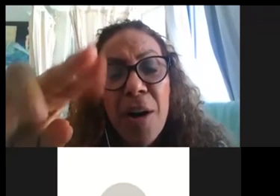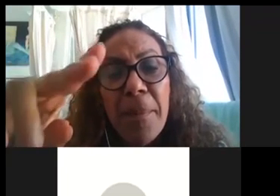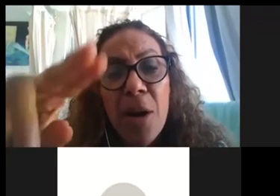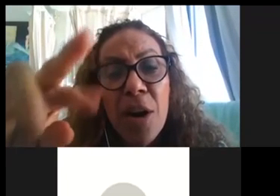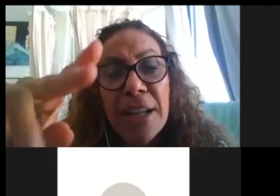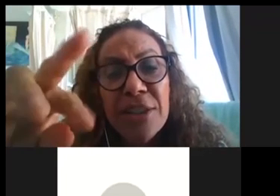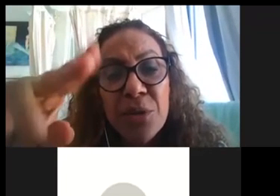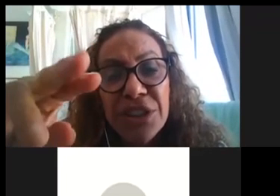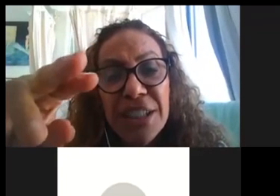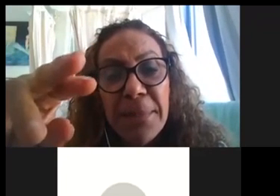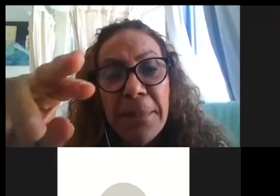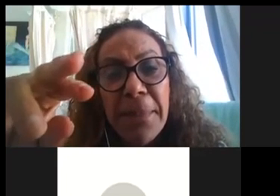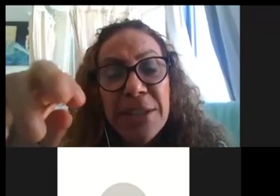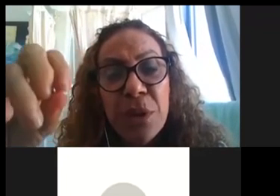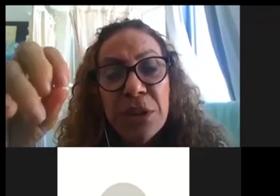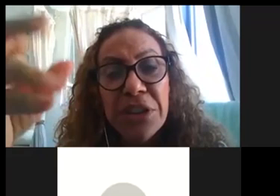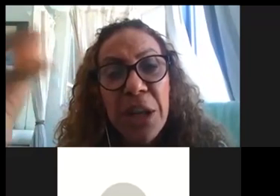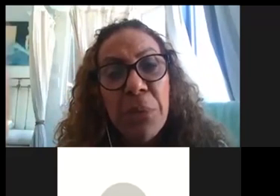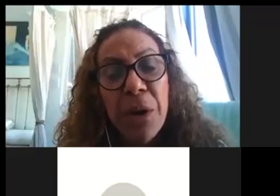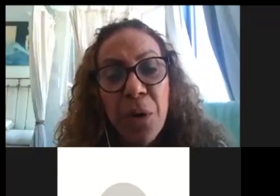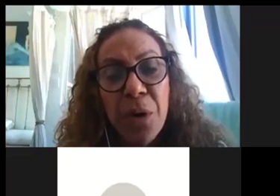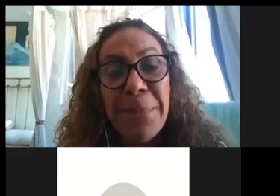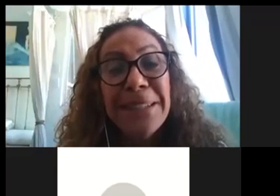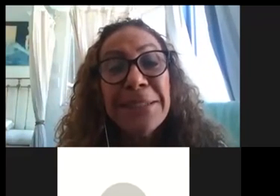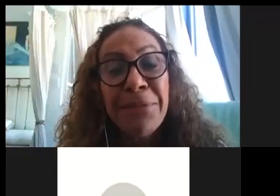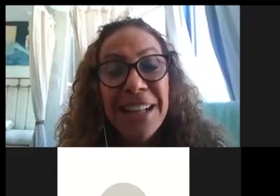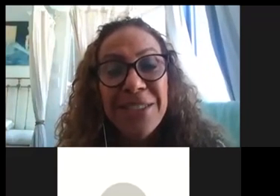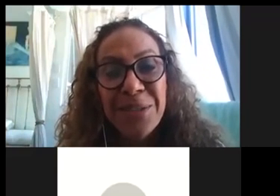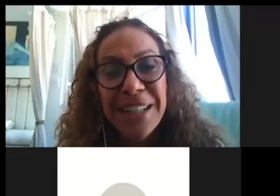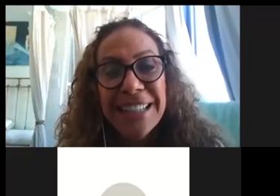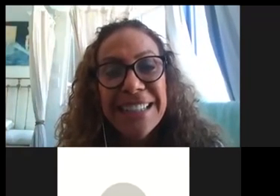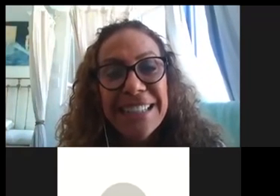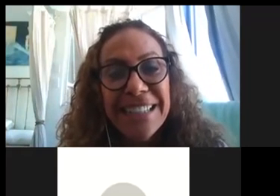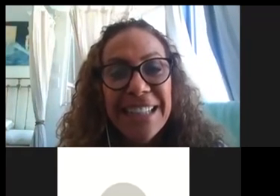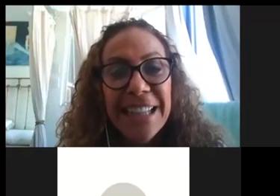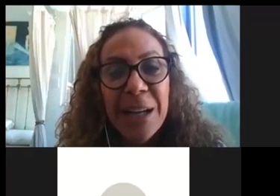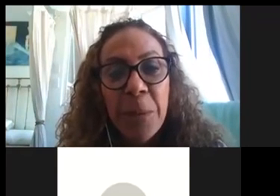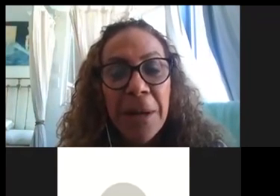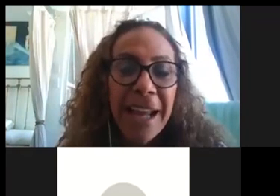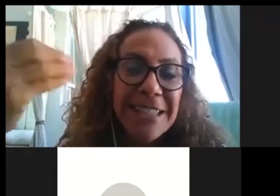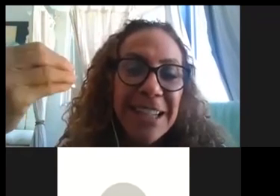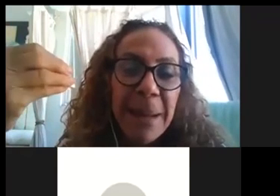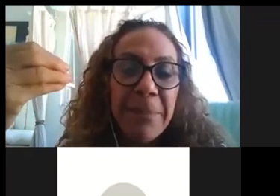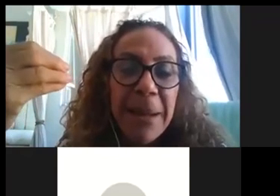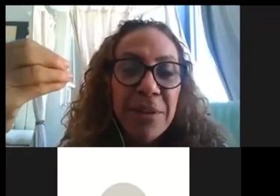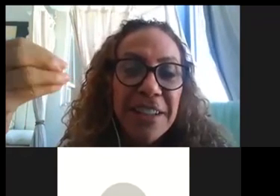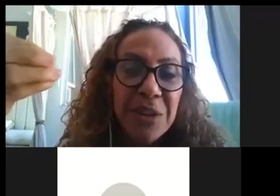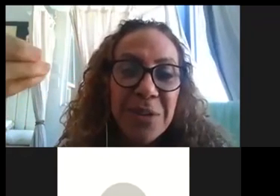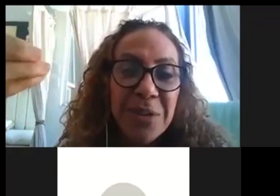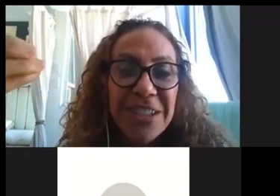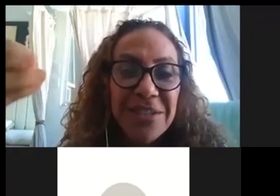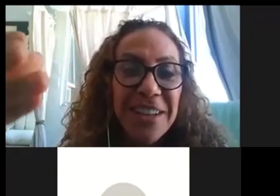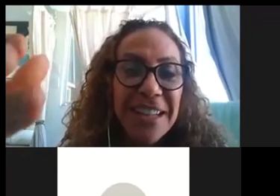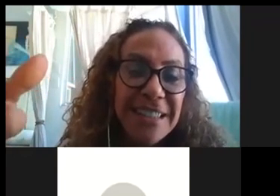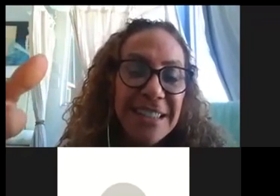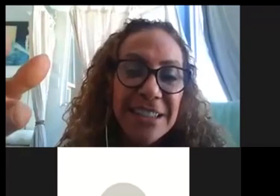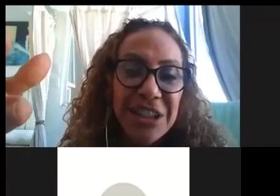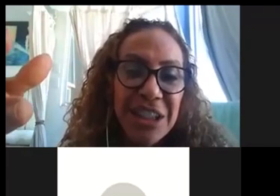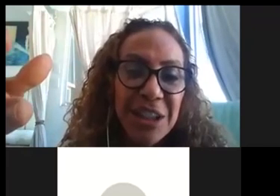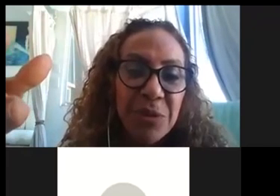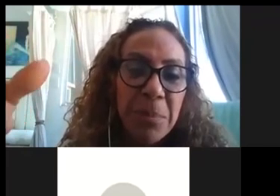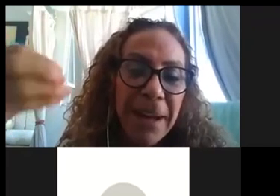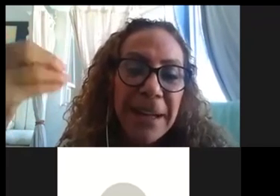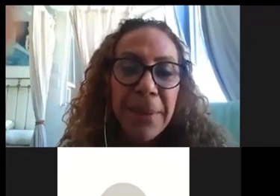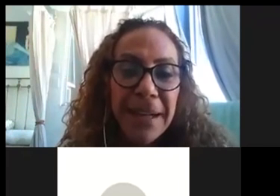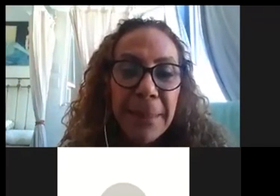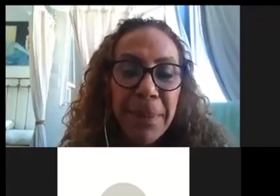Foram ter dever de casa. Escute, mas quando tem um acordo é mais fácil, né? Então, seria bem proveitoso se tivesse